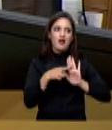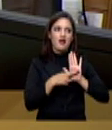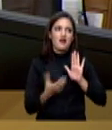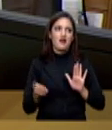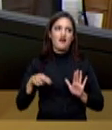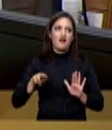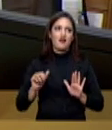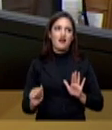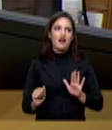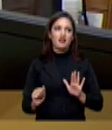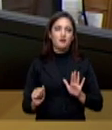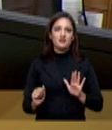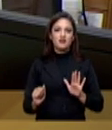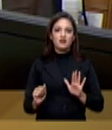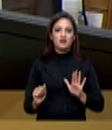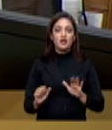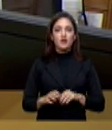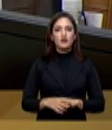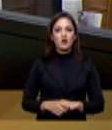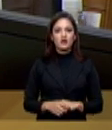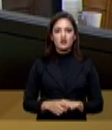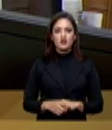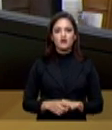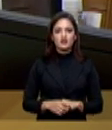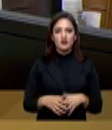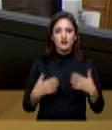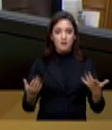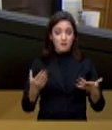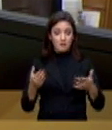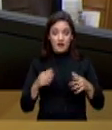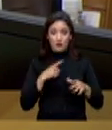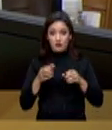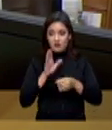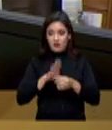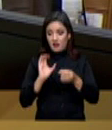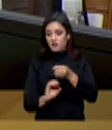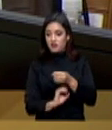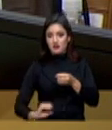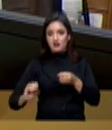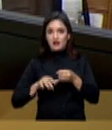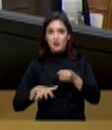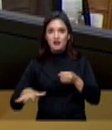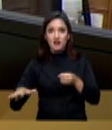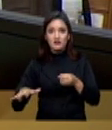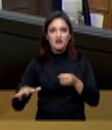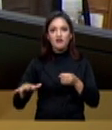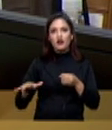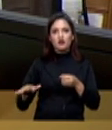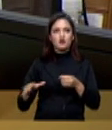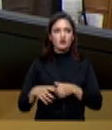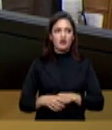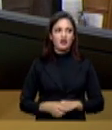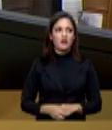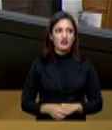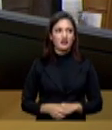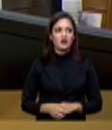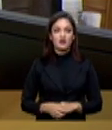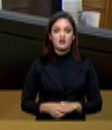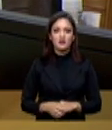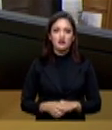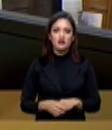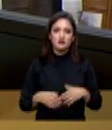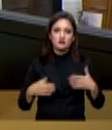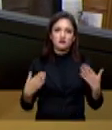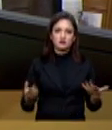da Agência Nacional de águas e saneamento e nesse ponto tenho somente uma divergência